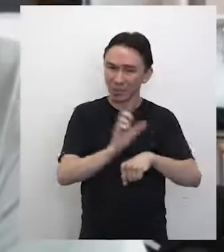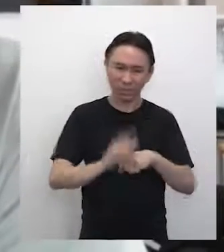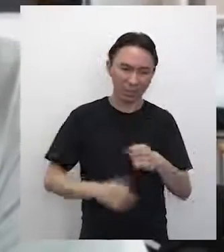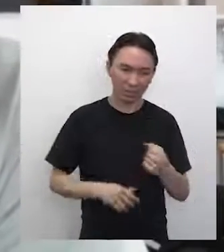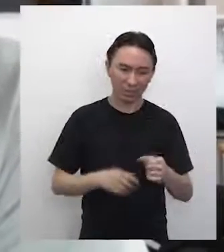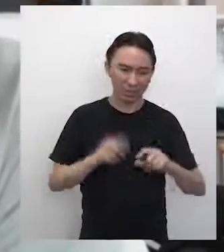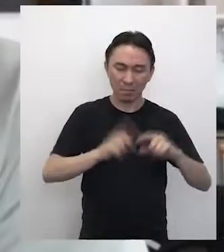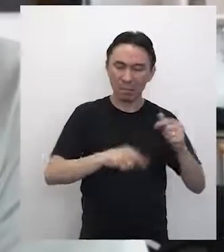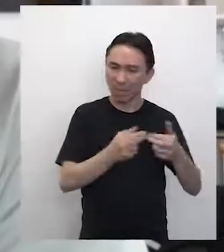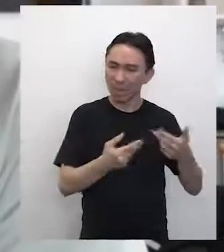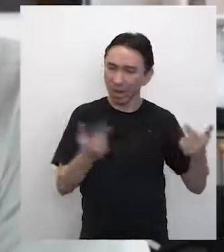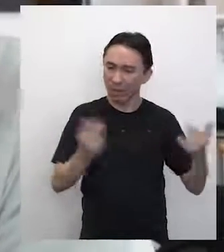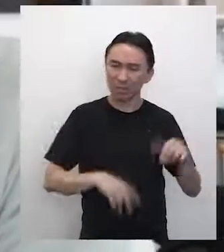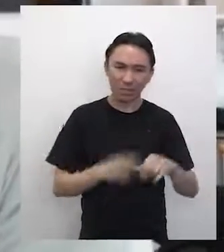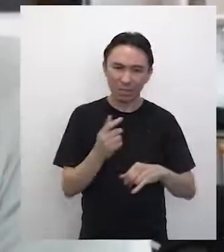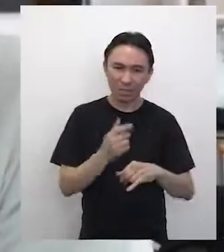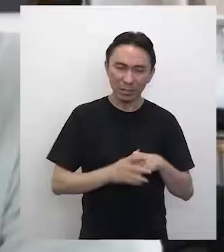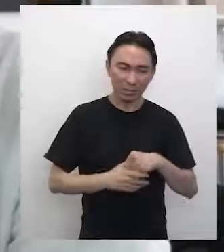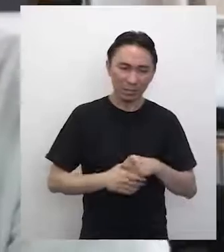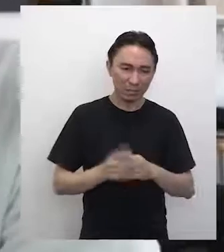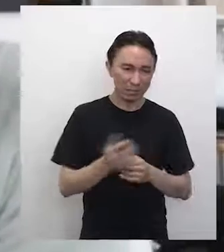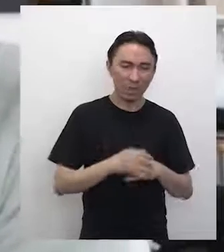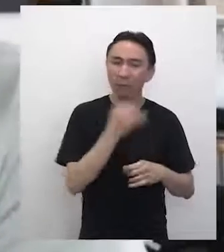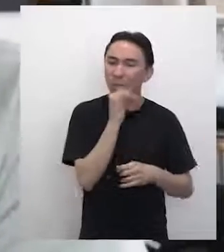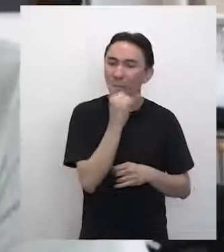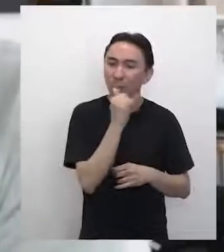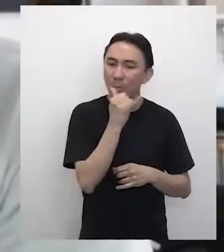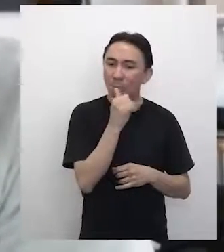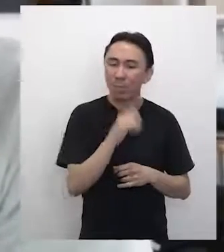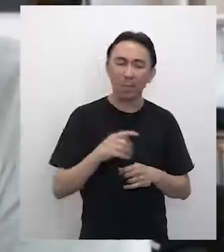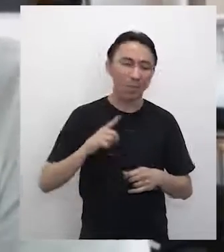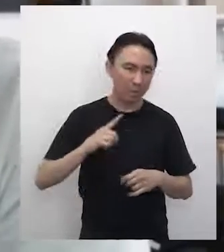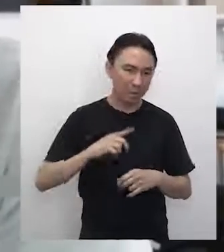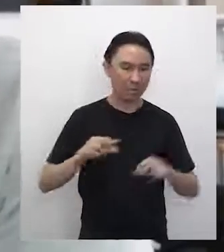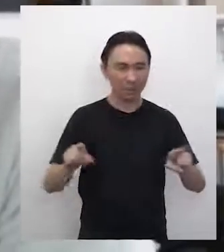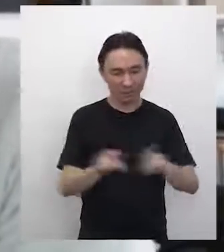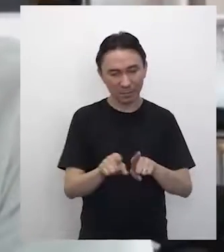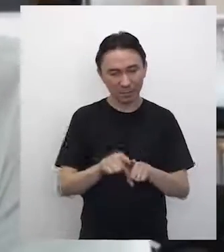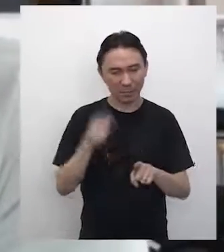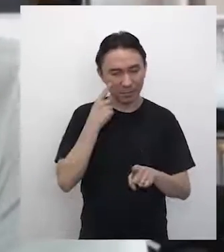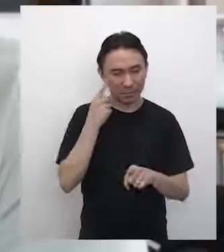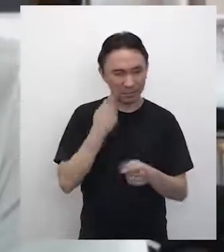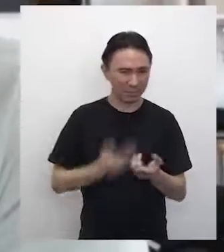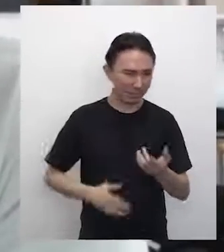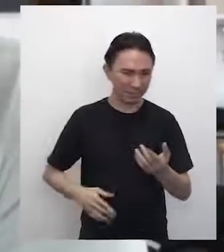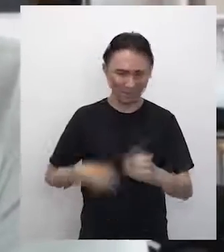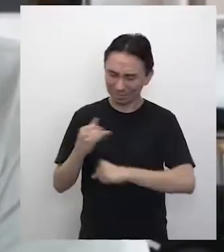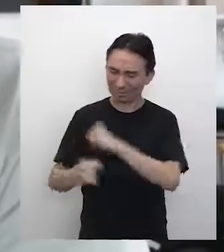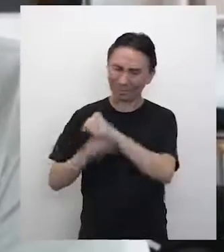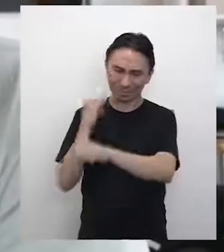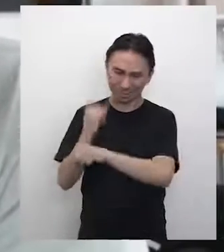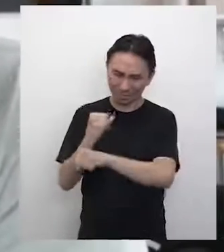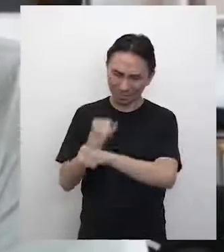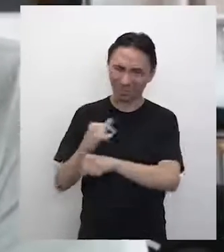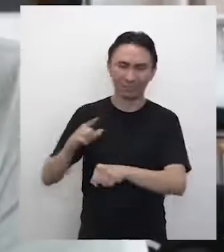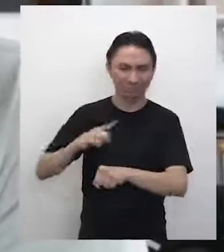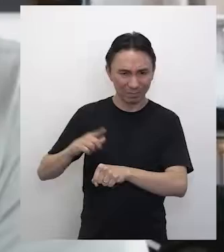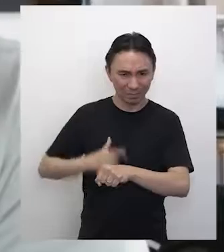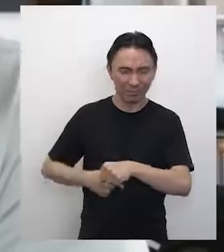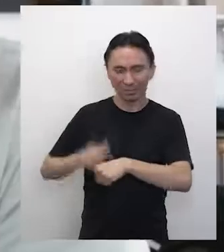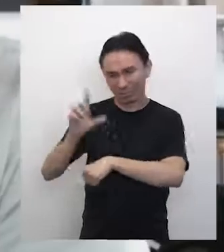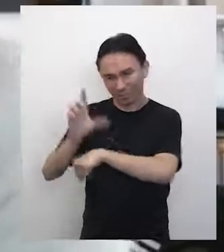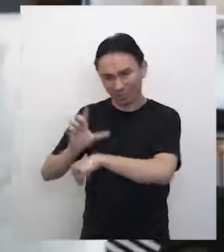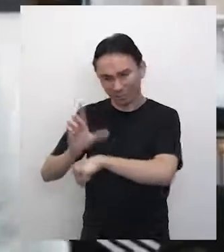da internet, as lojas que vocês encontram, que a gente conhece